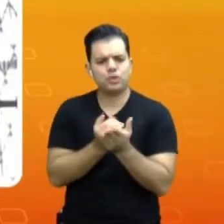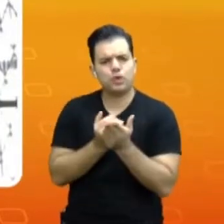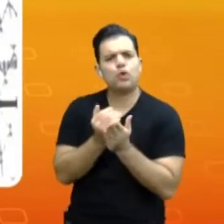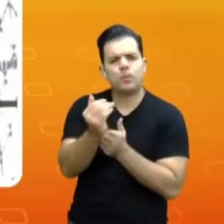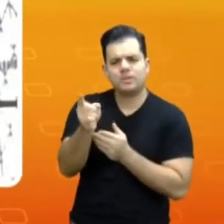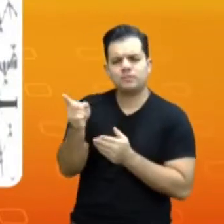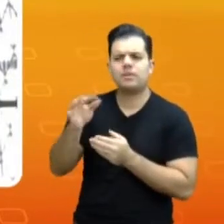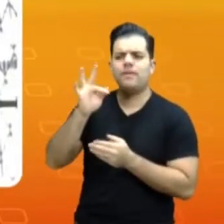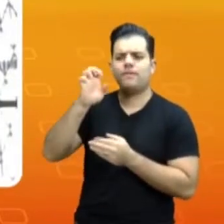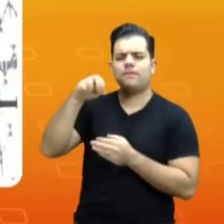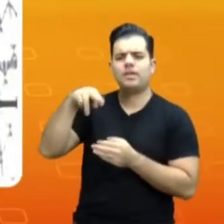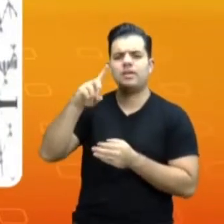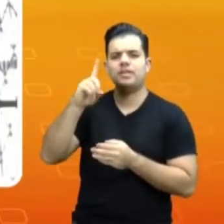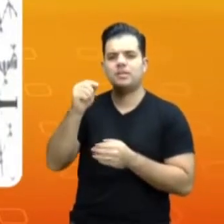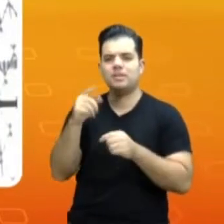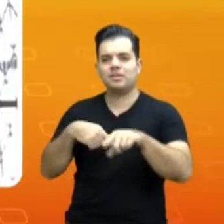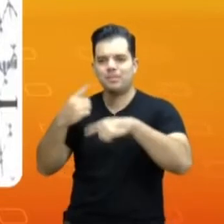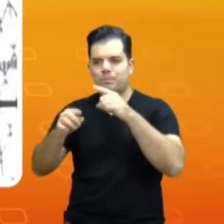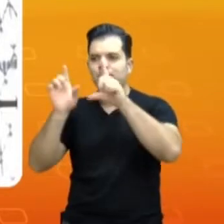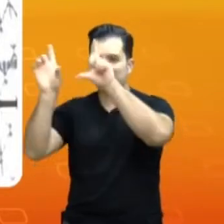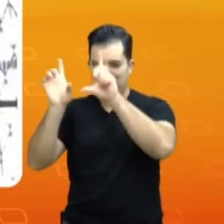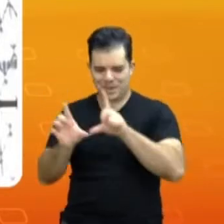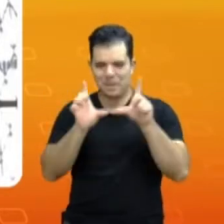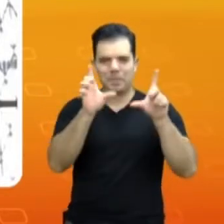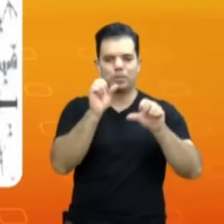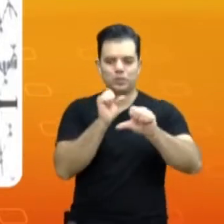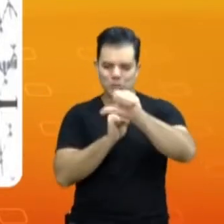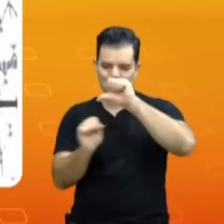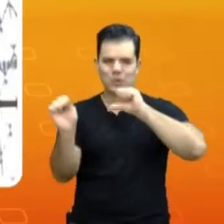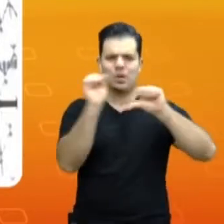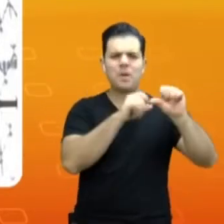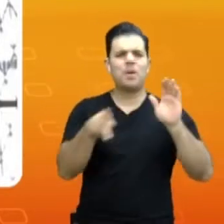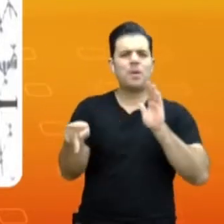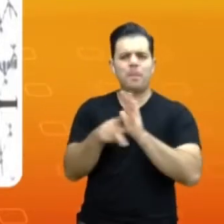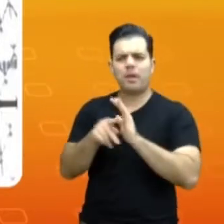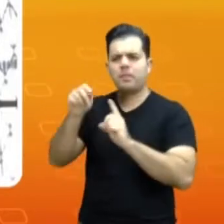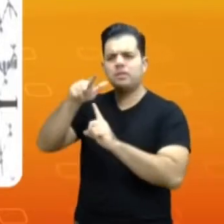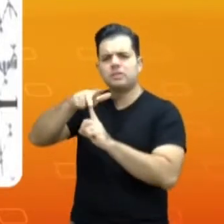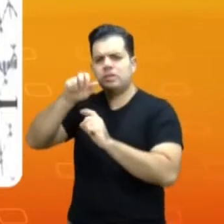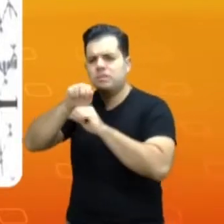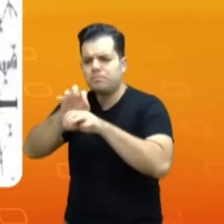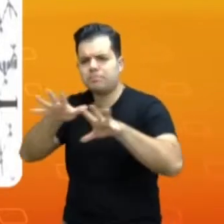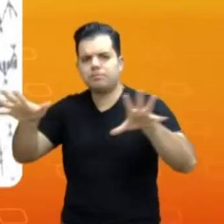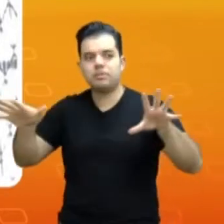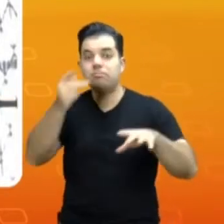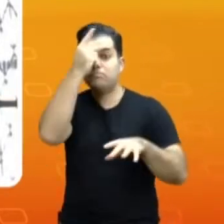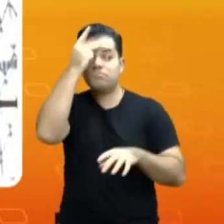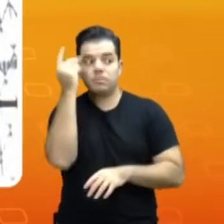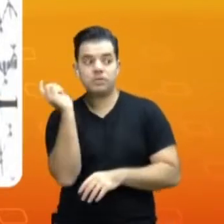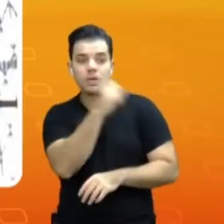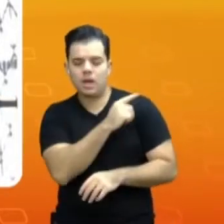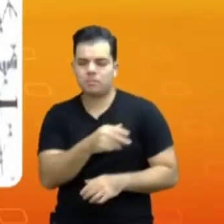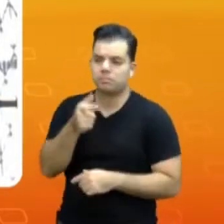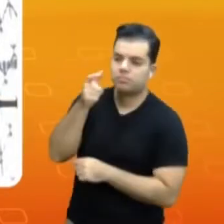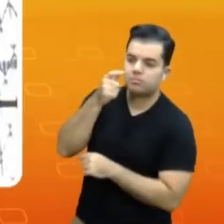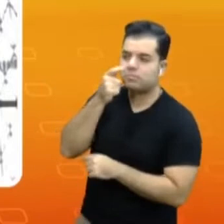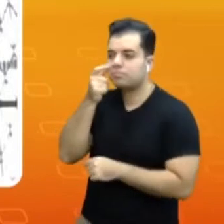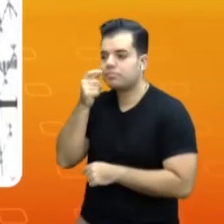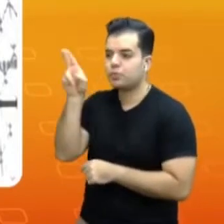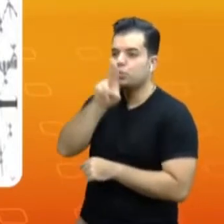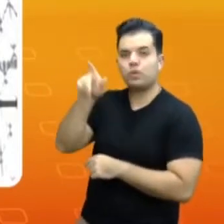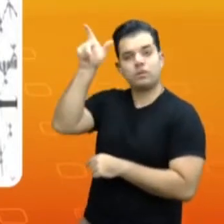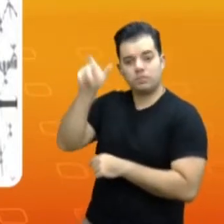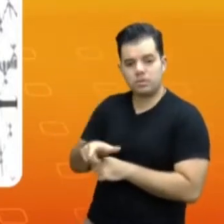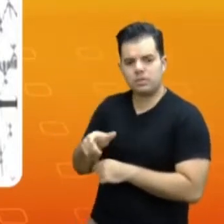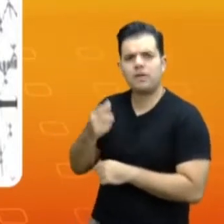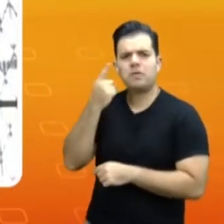você, Fernanda, e faz a roda oposta aqui, sobre esses sistemas de transmissão, porque para o público, eu não me lembro de nenhuma vez